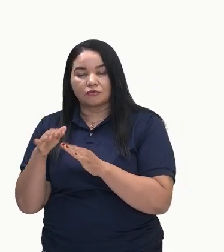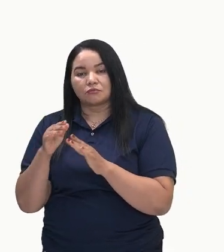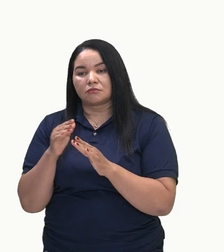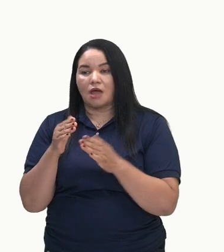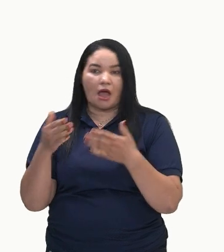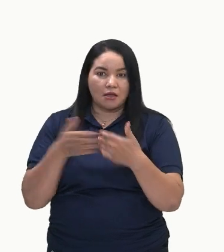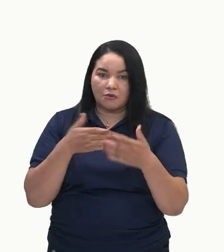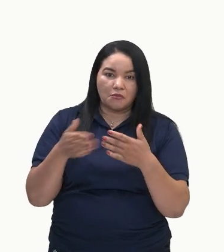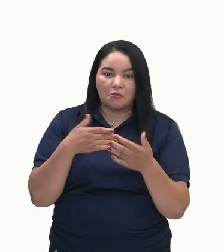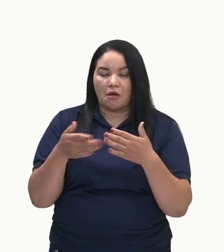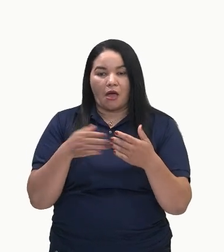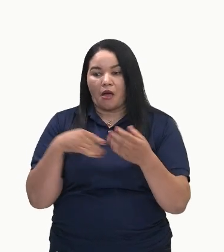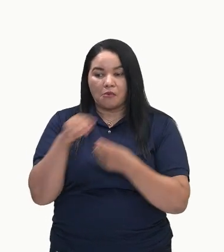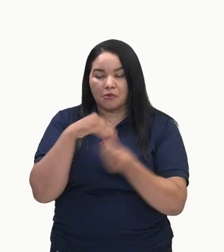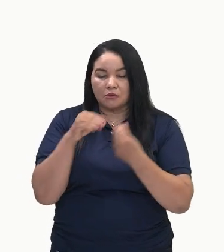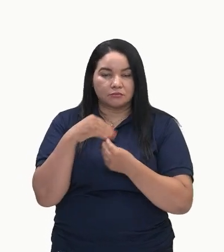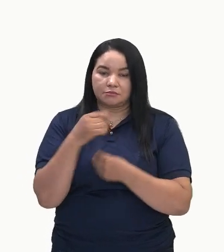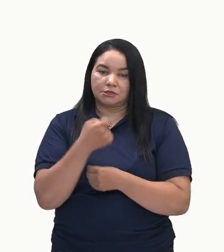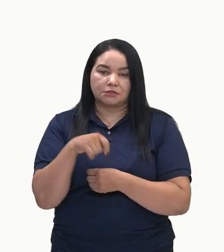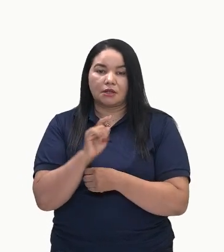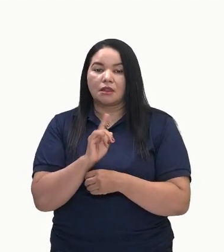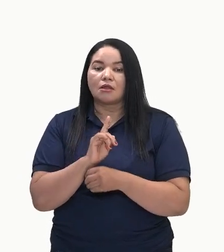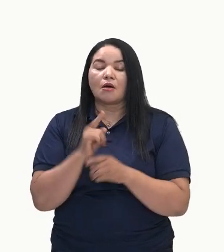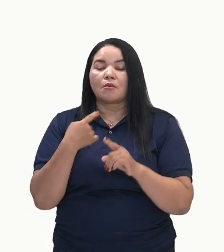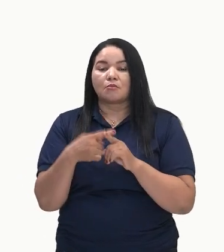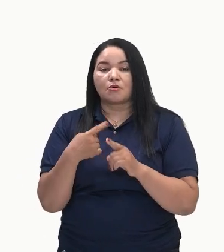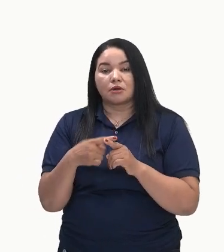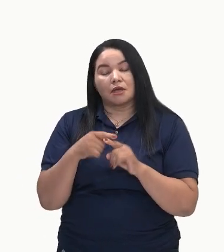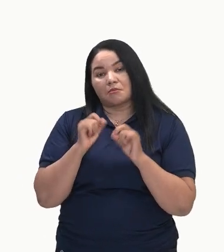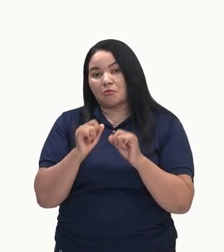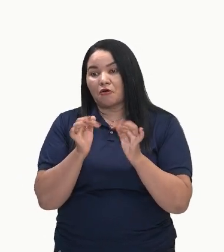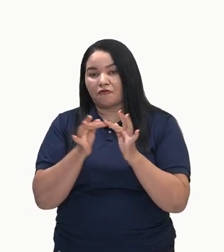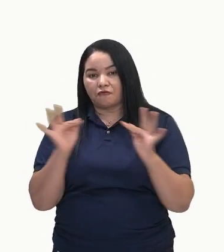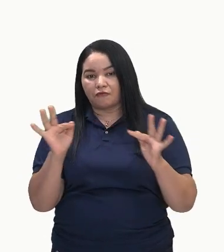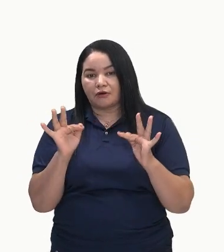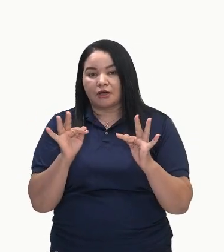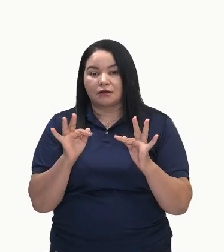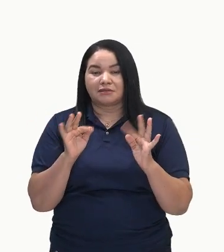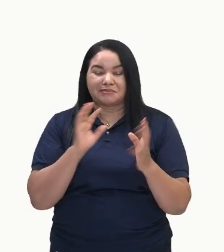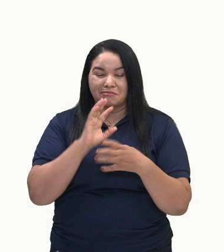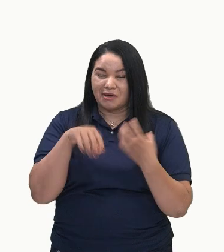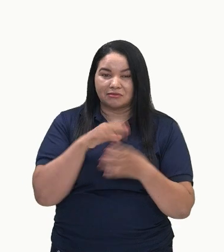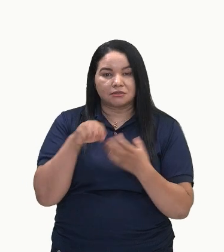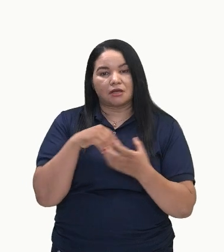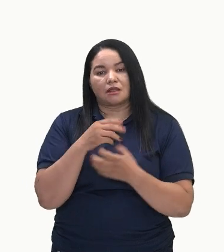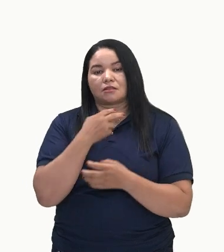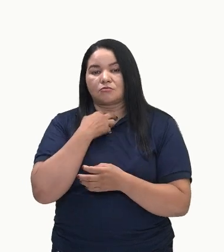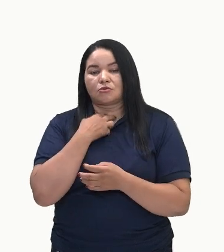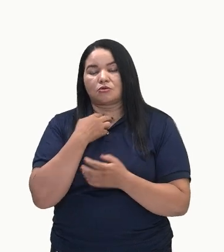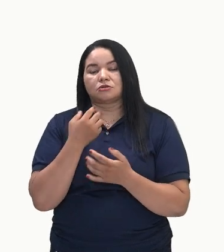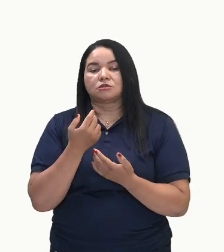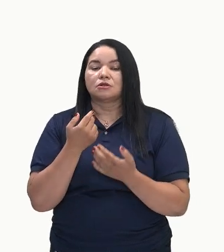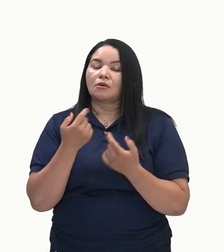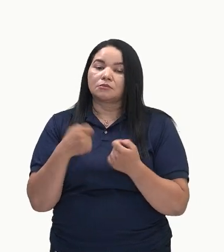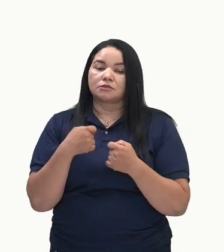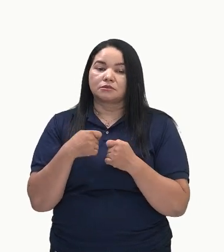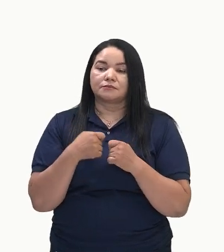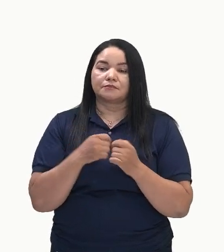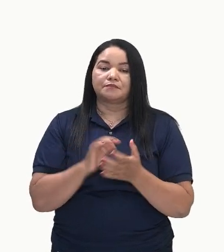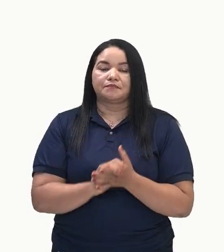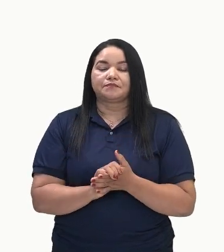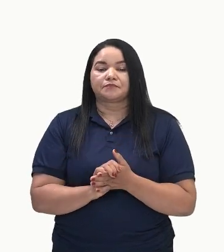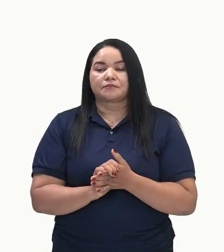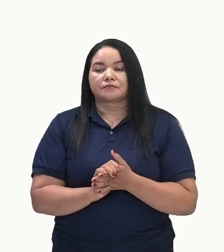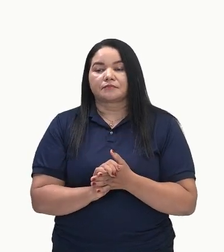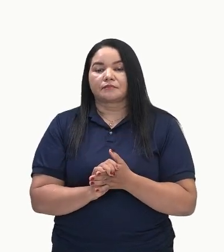aí a tua frase, o que você está escrevendo pode não fazer sentido, tá? Mas não existe uma regra que define, ele deve vir no começo, ele